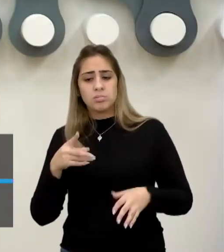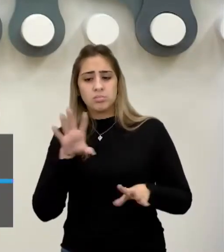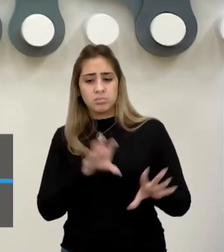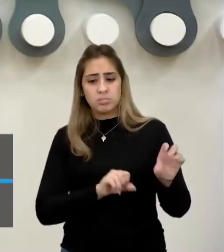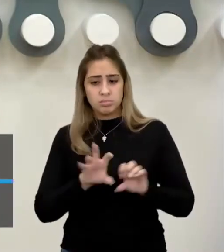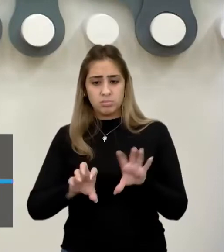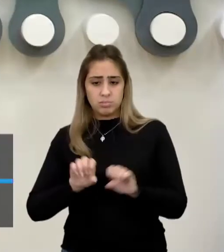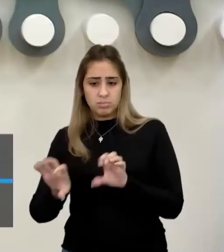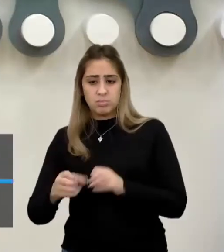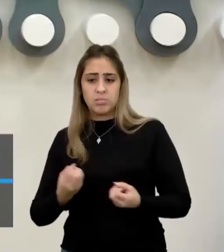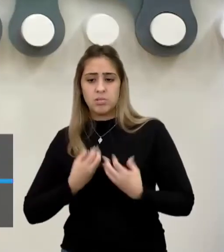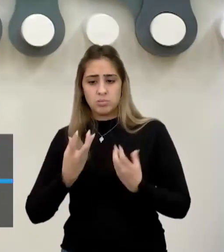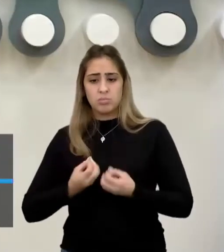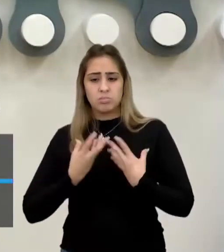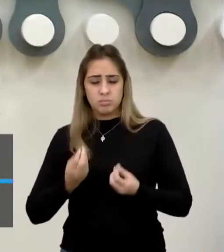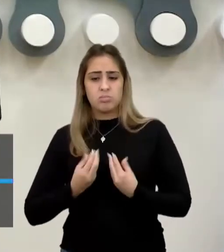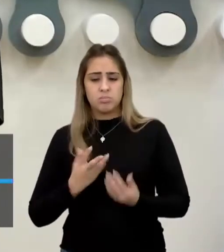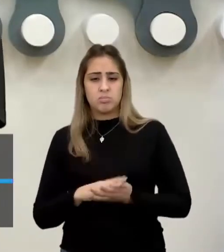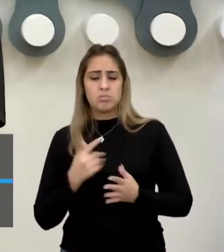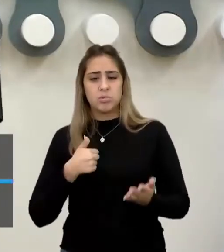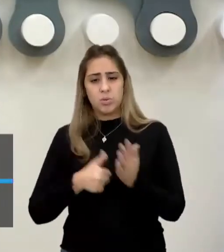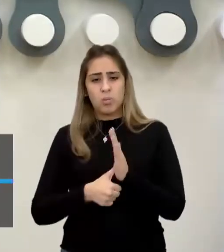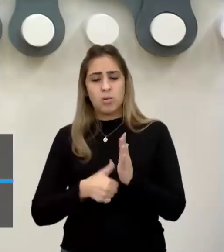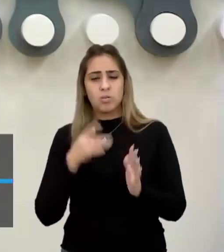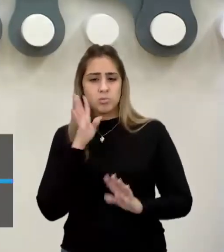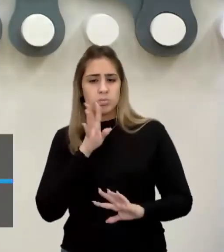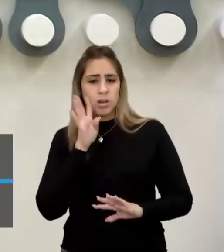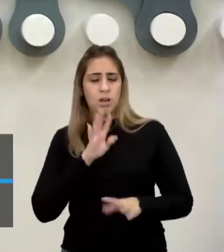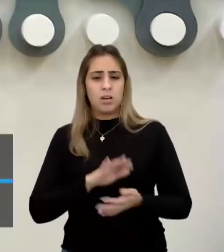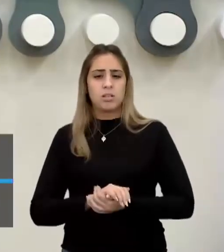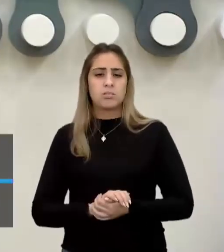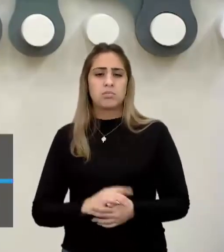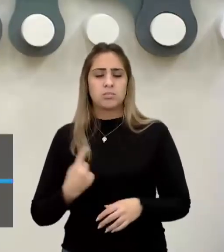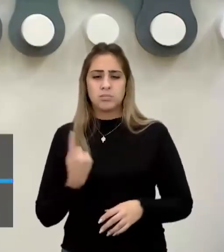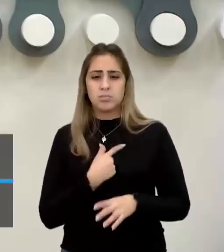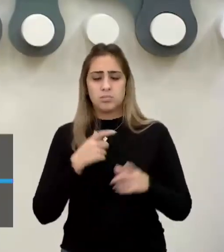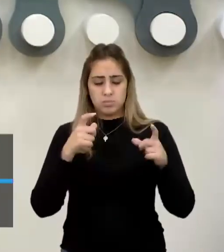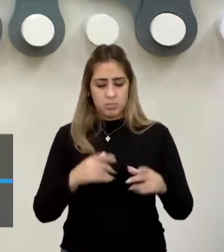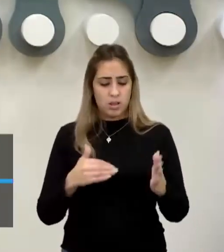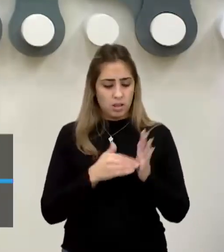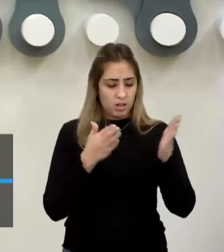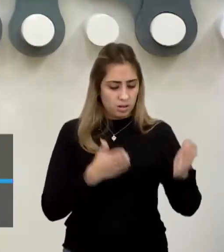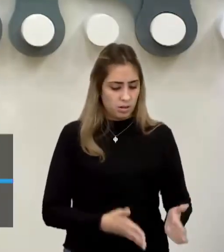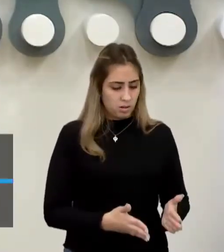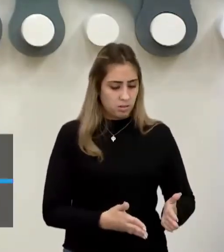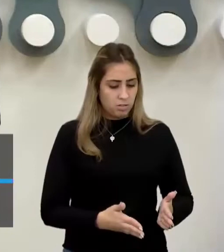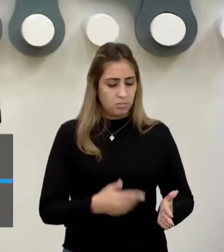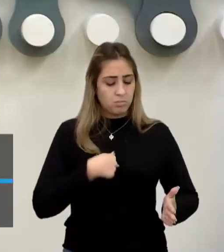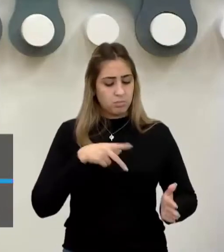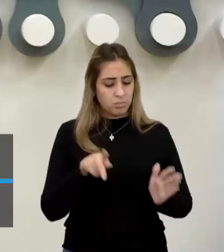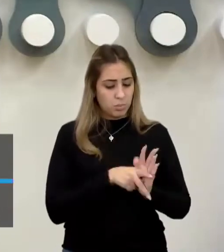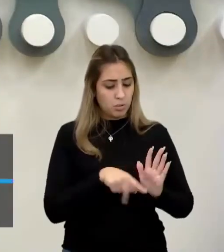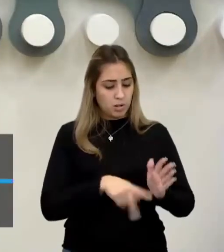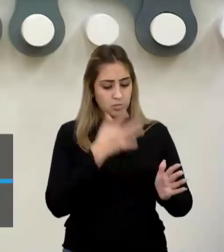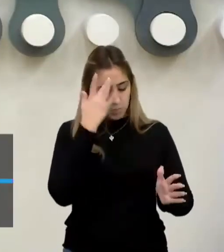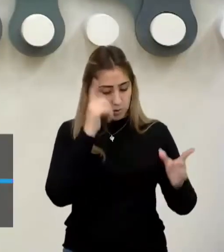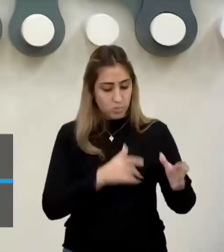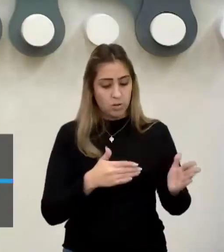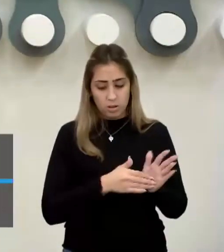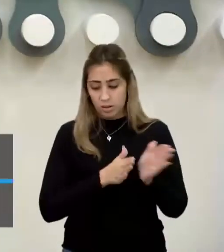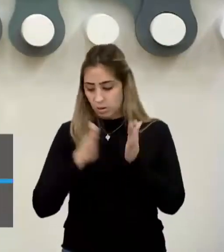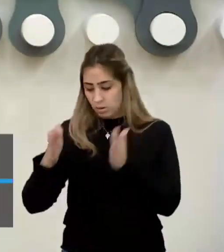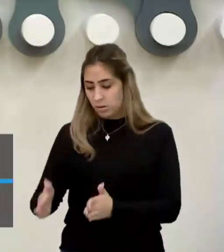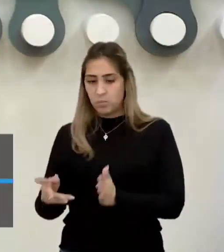coleta e organiza e fornece dados de documentos legais. Então, é ele que fala assim, o terreno vai até aqui é a propriedade de fulano, até